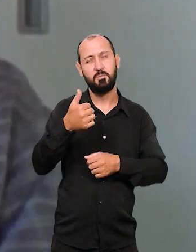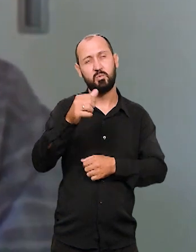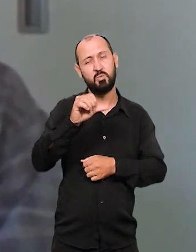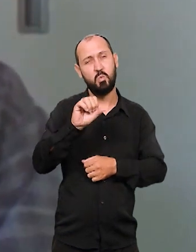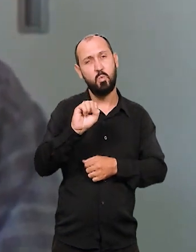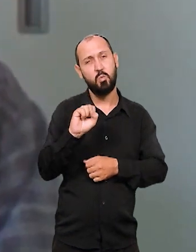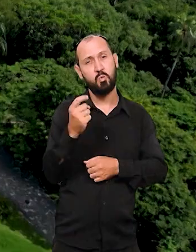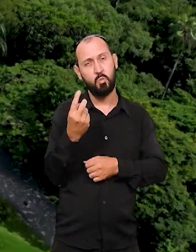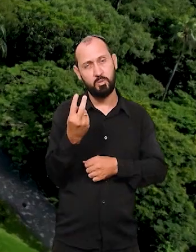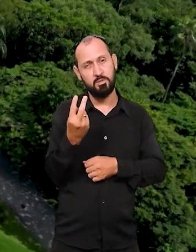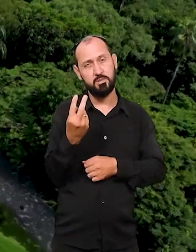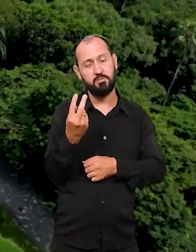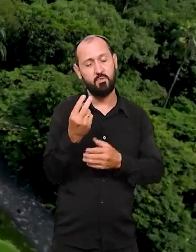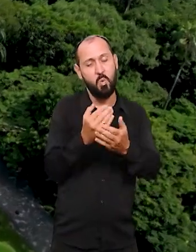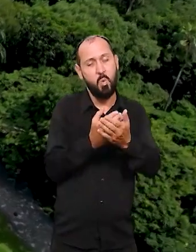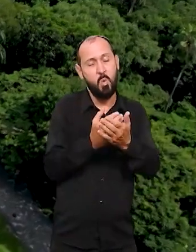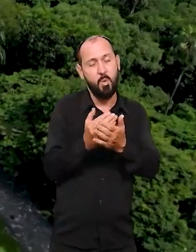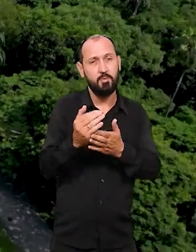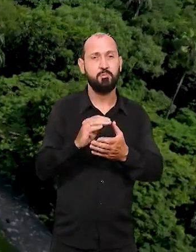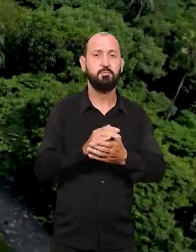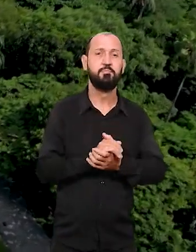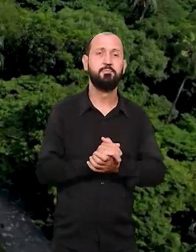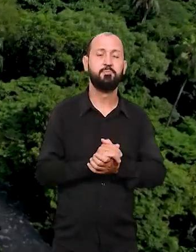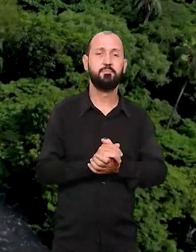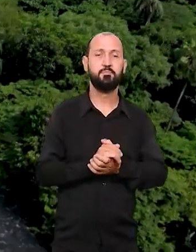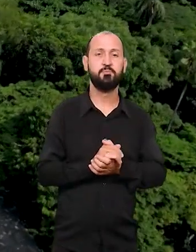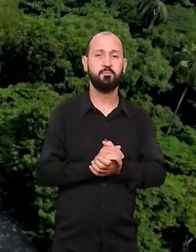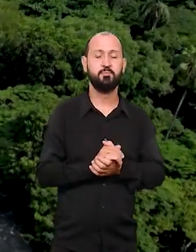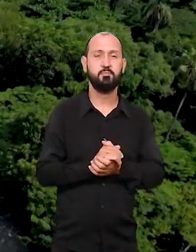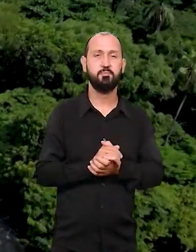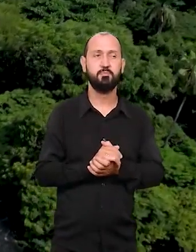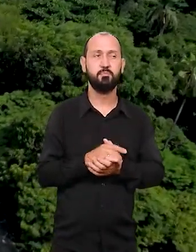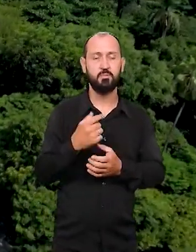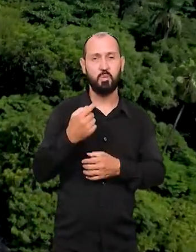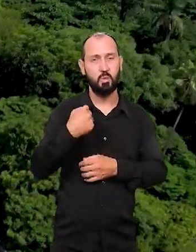que precisavam tomar sangue. Por 1982,